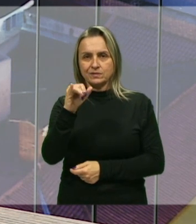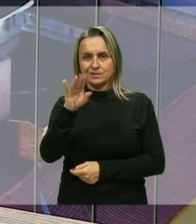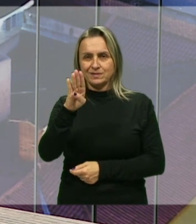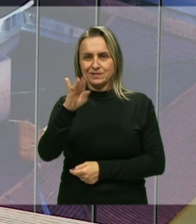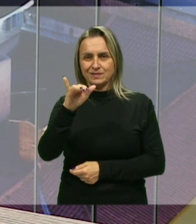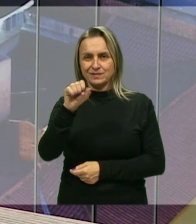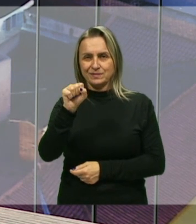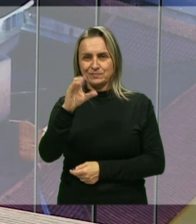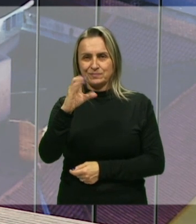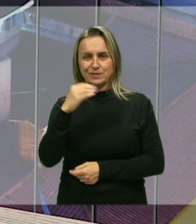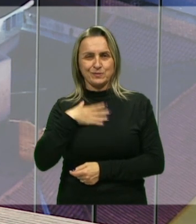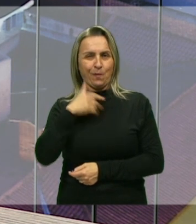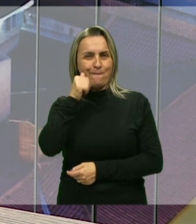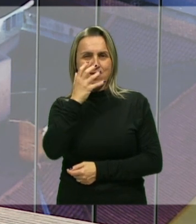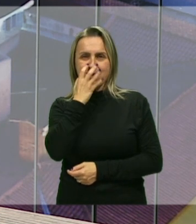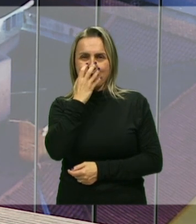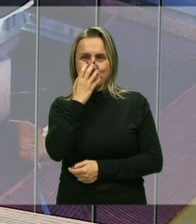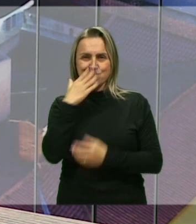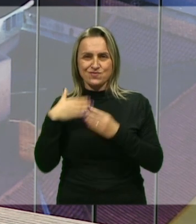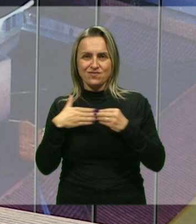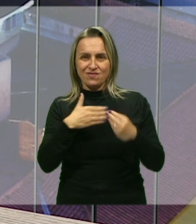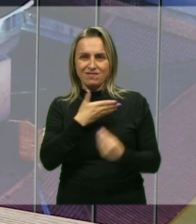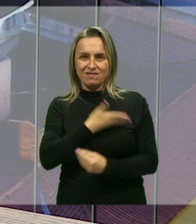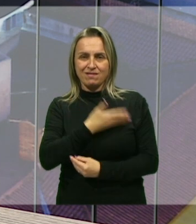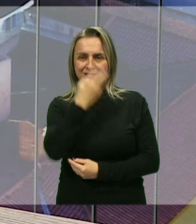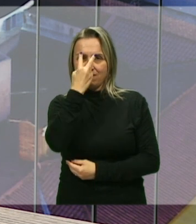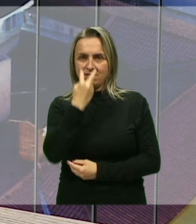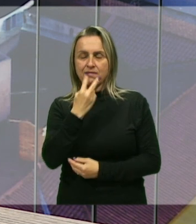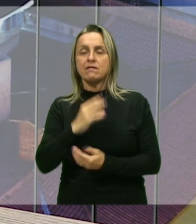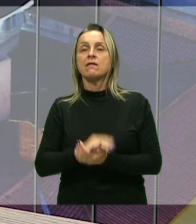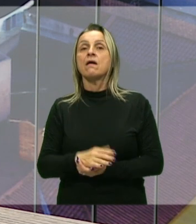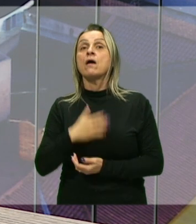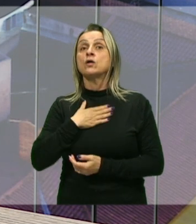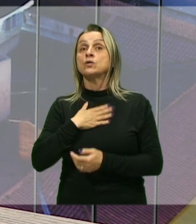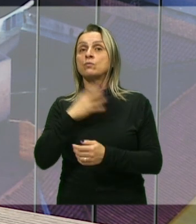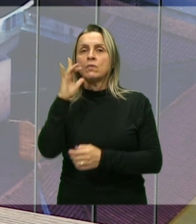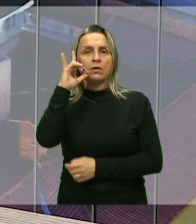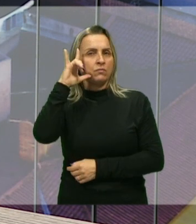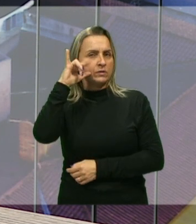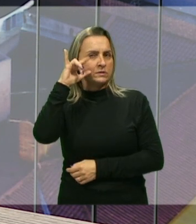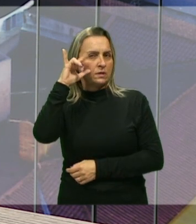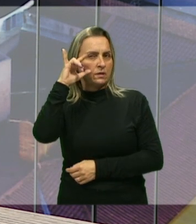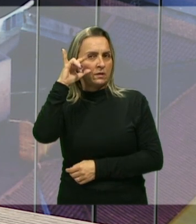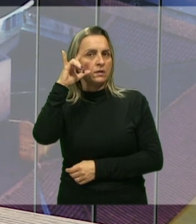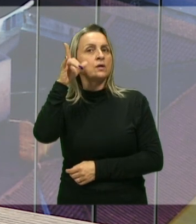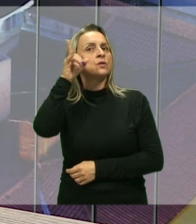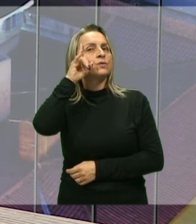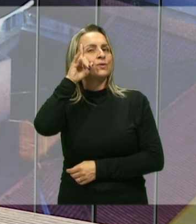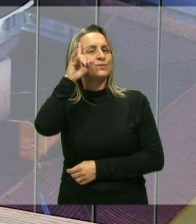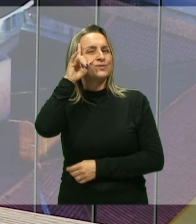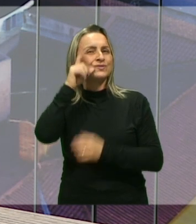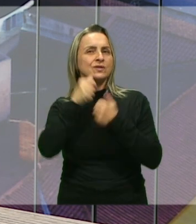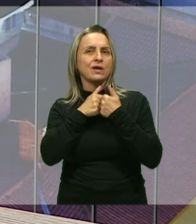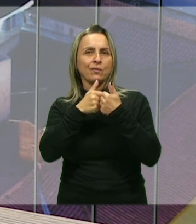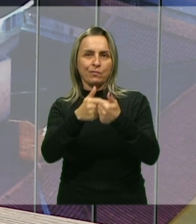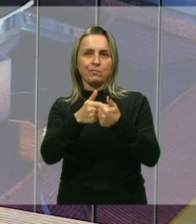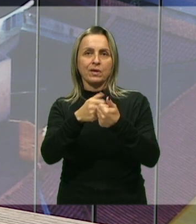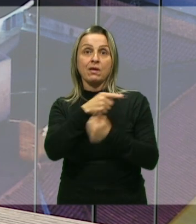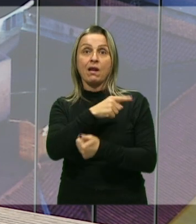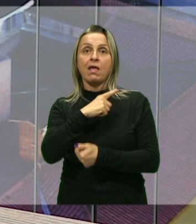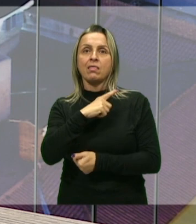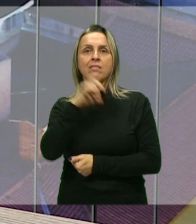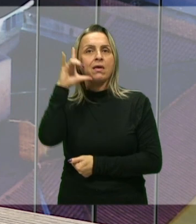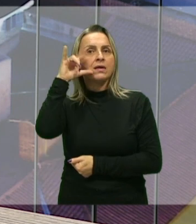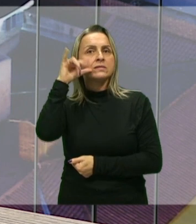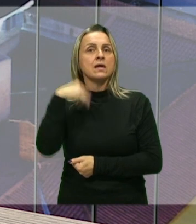o dia a dia dela, a rotina, né? Então, a pessoa que não tem um conhecimento, sempre, né, a pessoa acompanha lá no Instagram dela, eu pedindo as